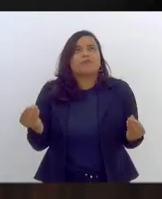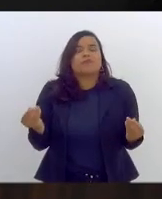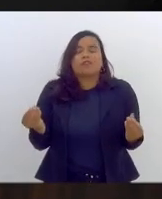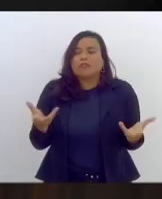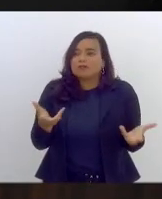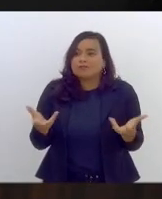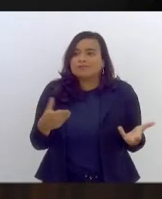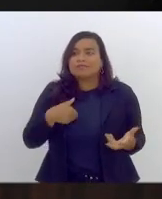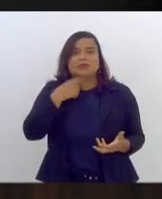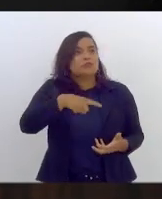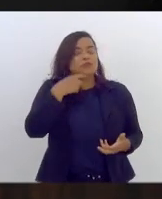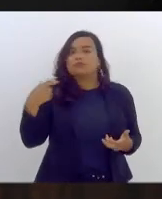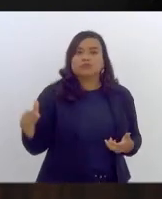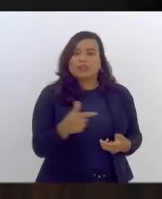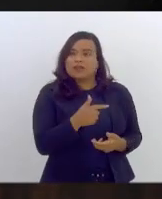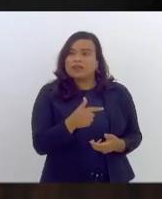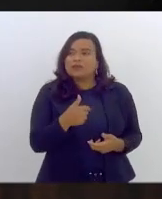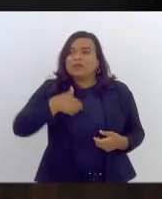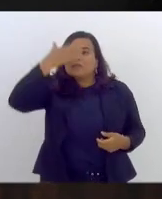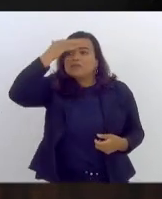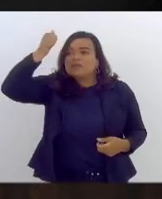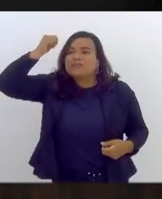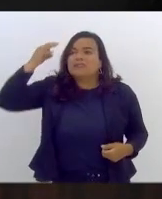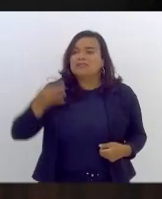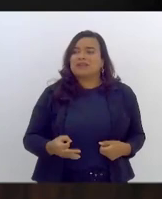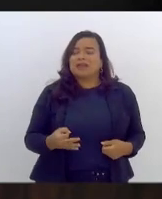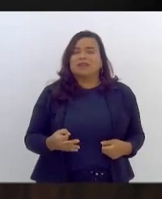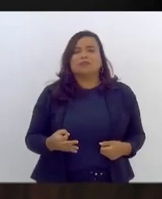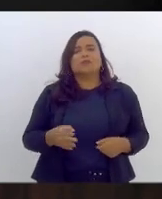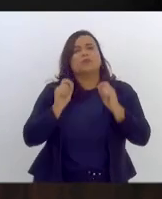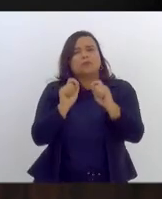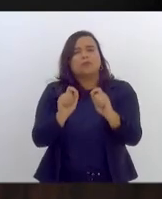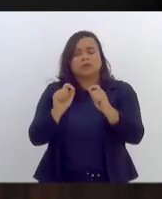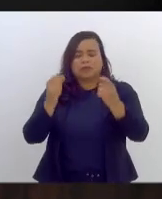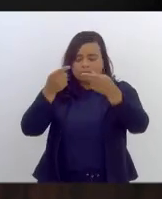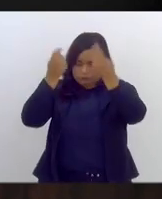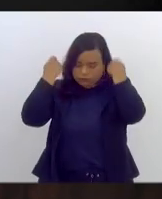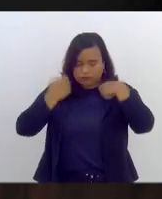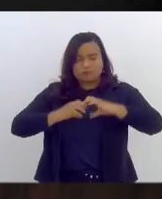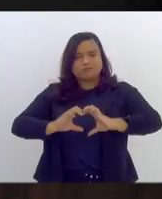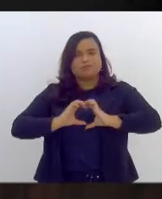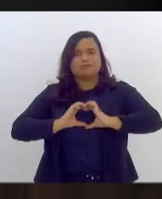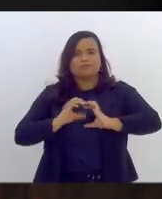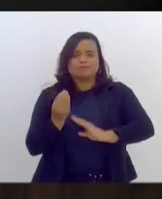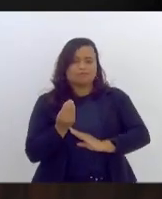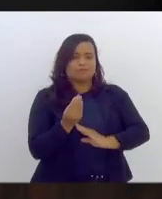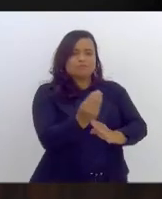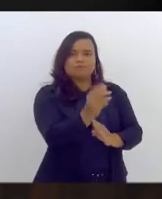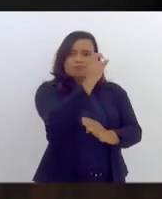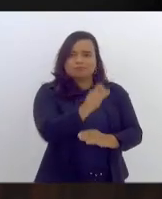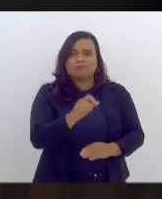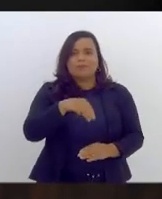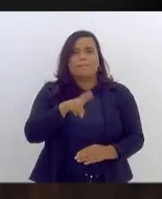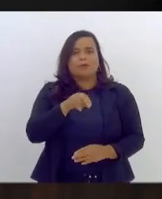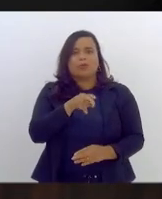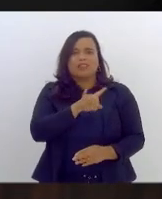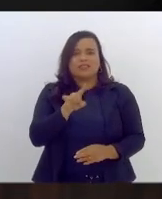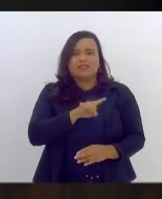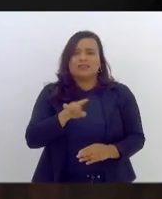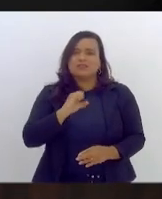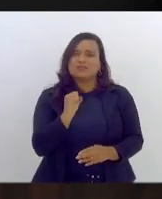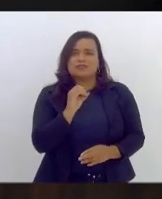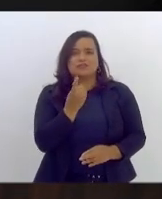eu não tenho dúvida que entregar a medalha para o Muniz Sodré, também no momento em que